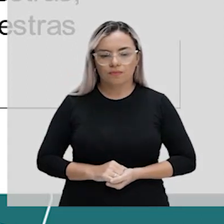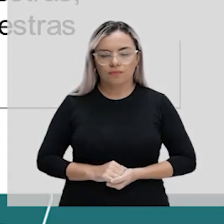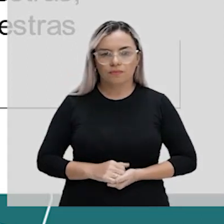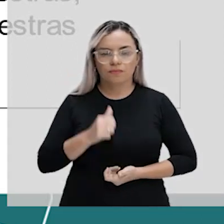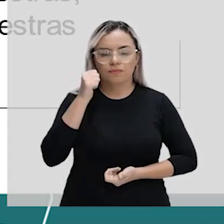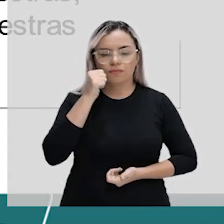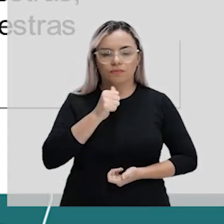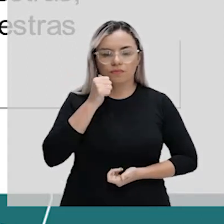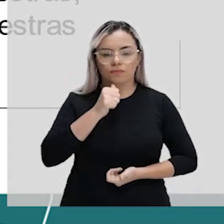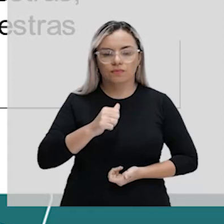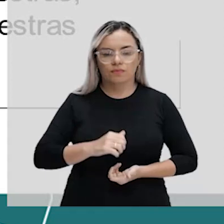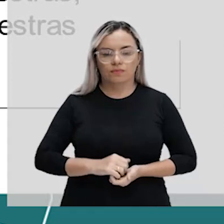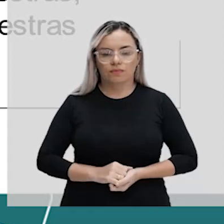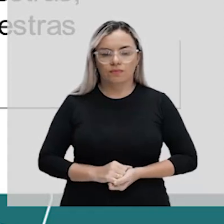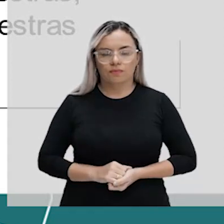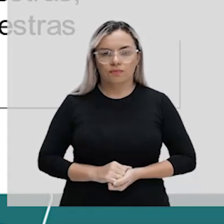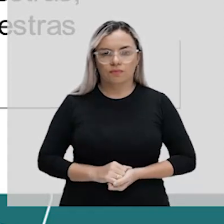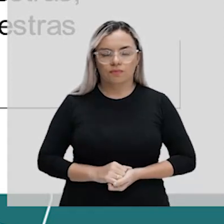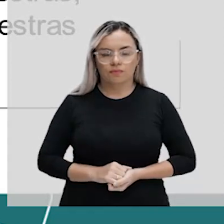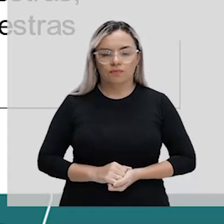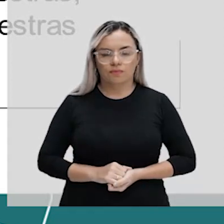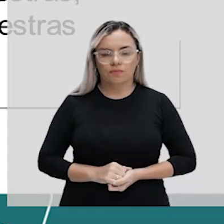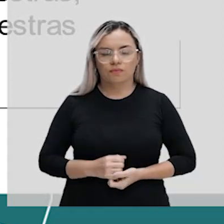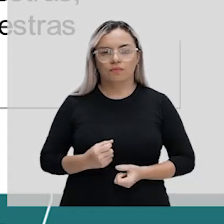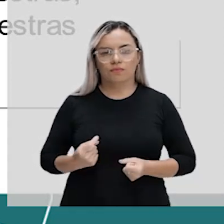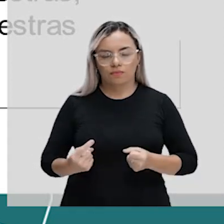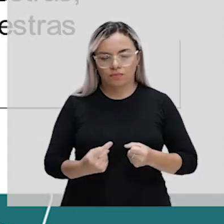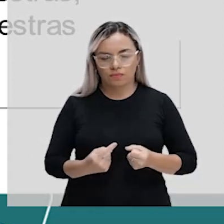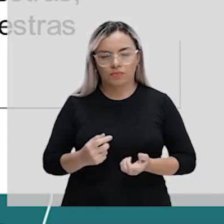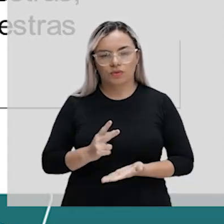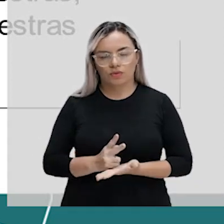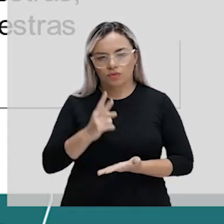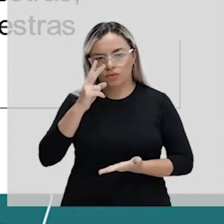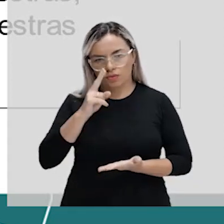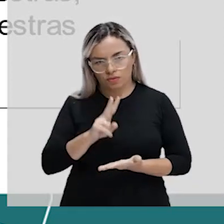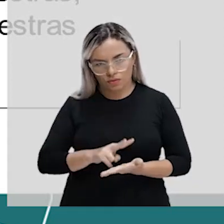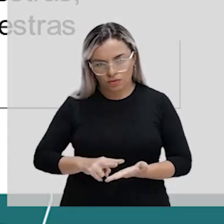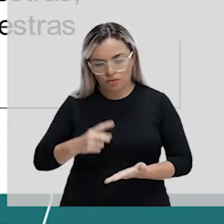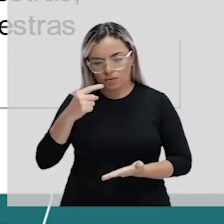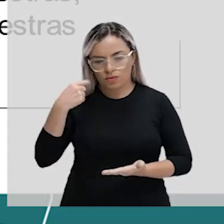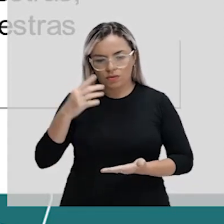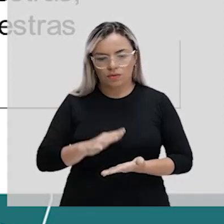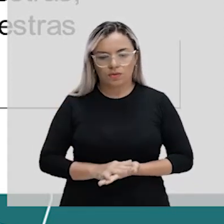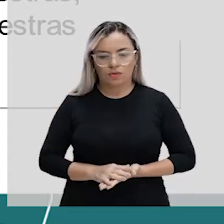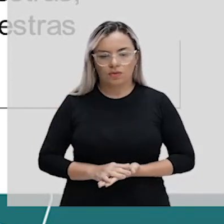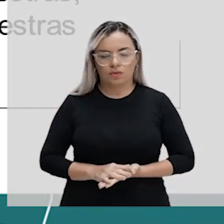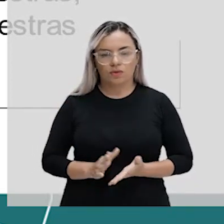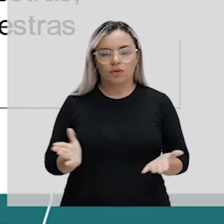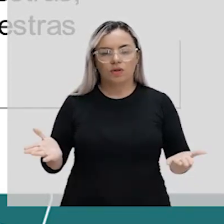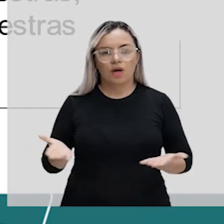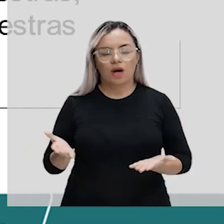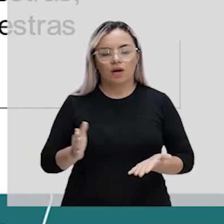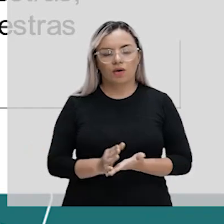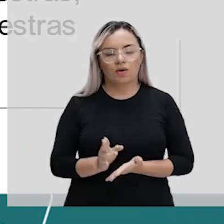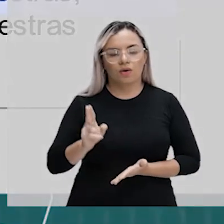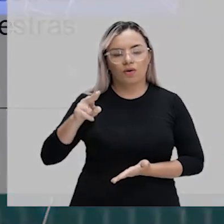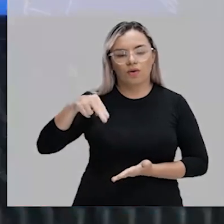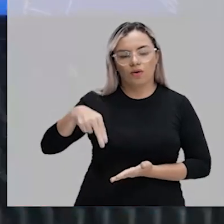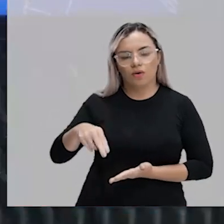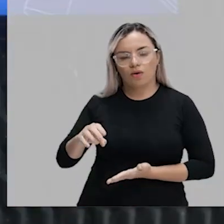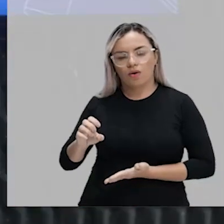feminino, mia, tuya, suya, nuestra e vuestra. E no neutro,